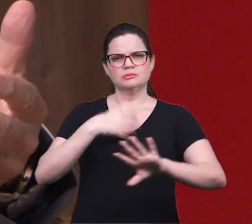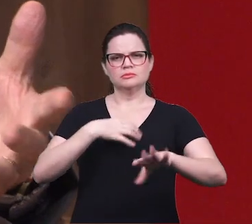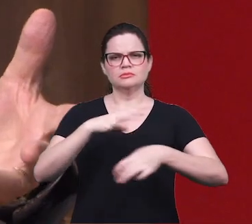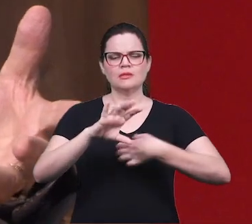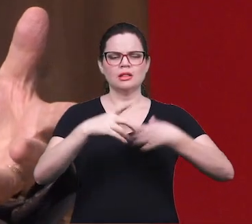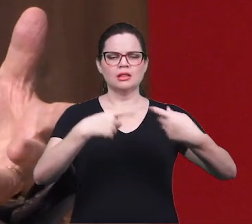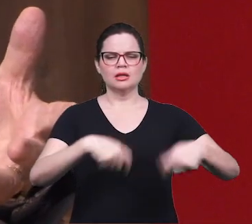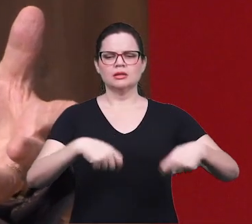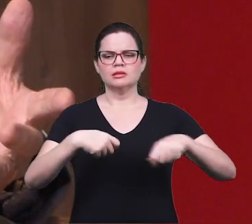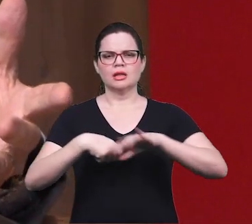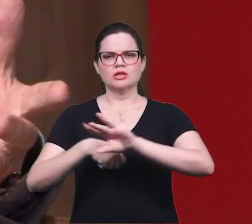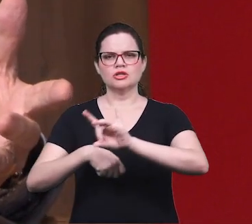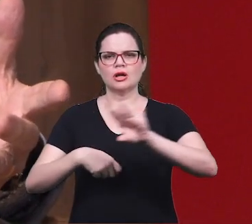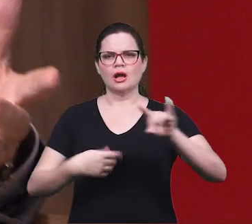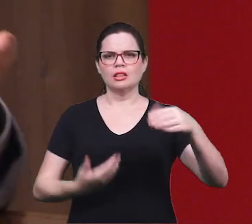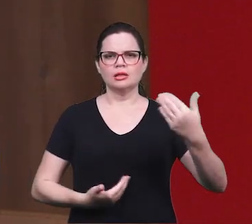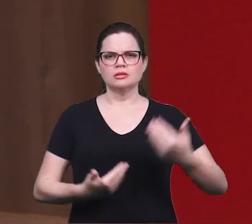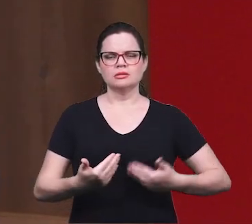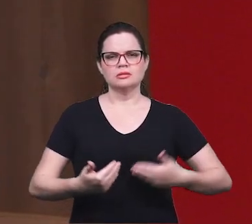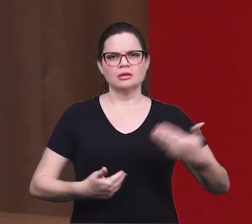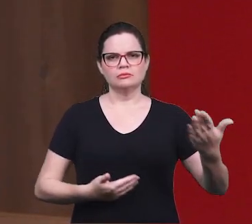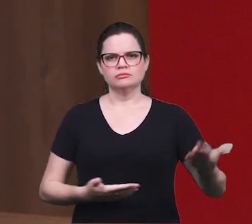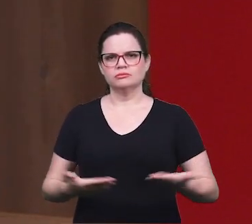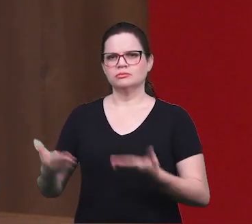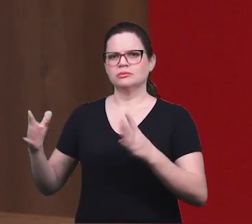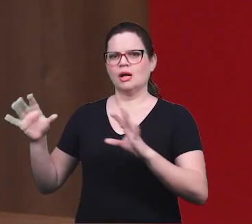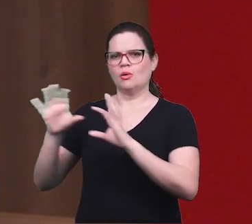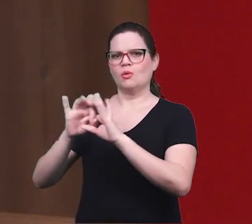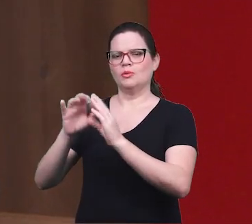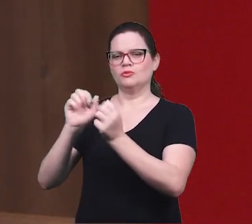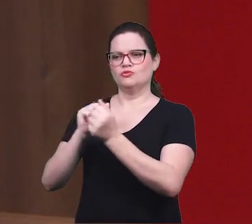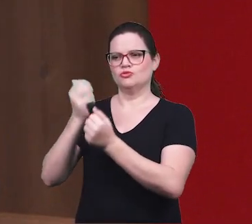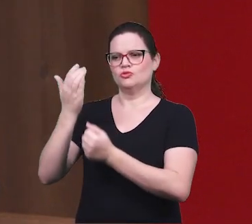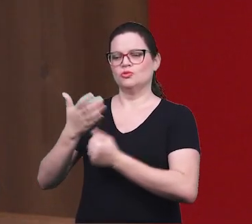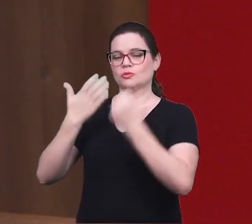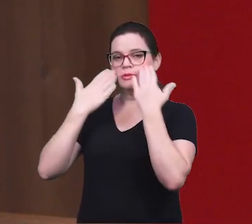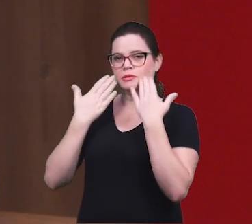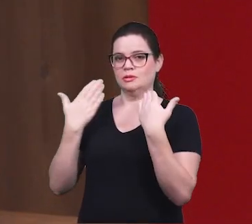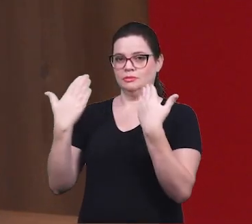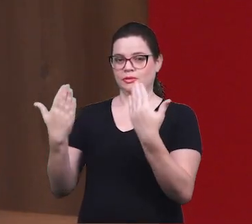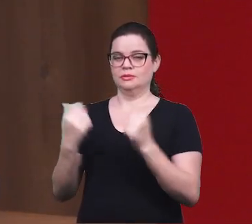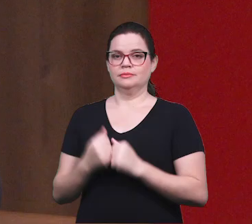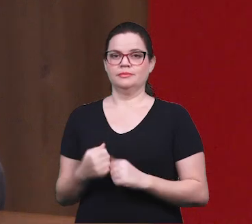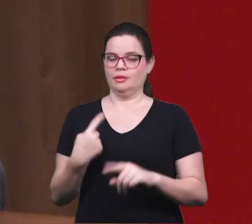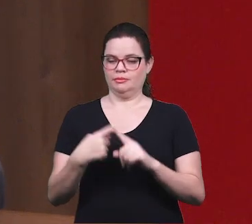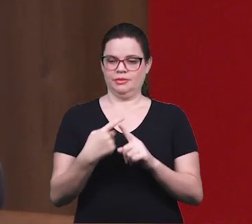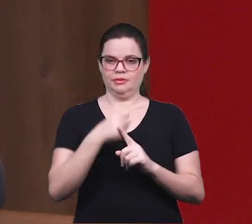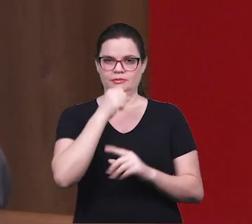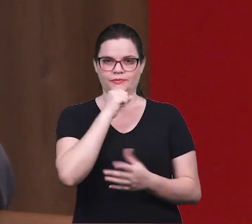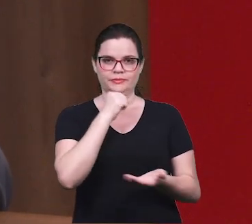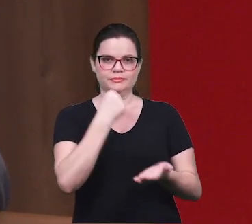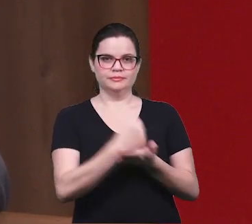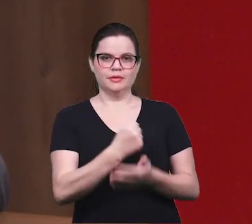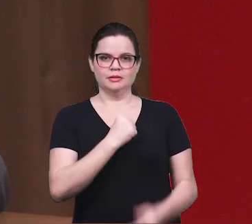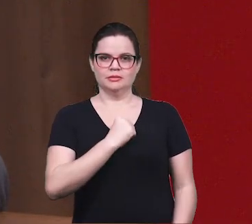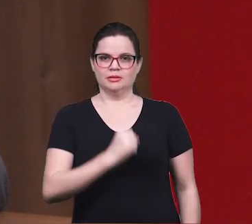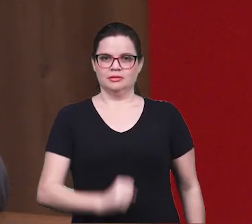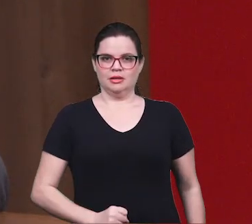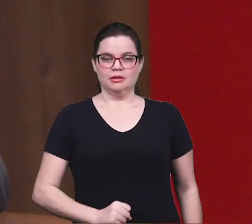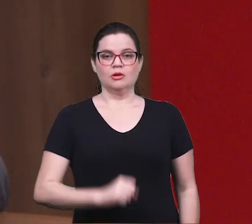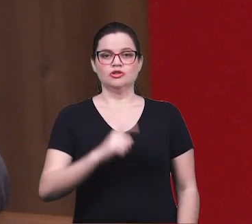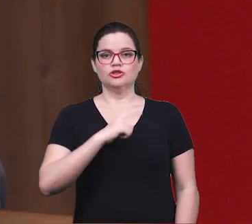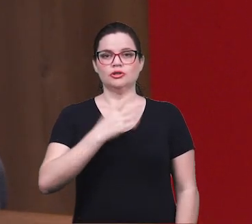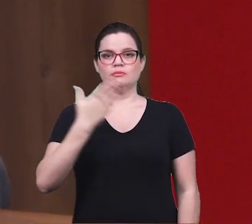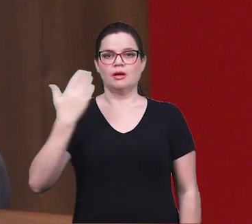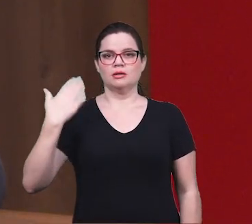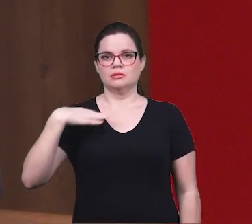necessidade dos servos que chegam a ele. No Velho Testamento, o sacerdote ele recebia uma unção de